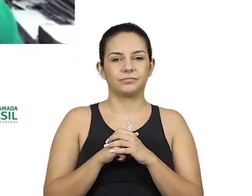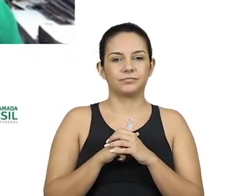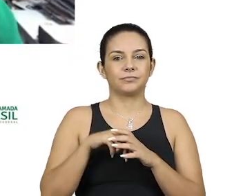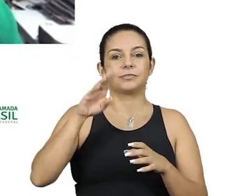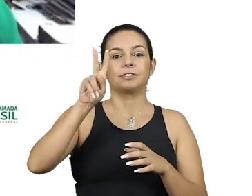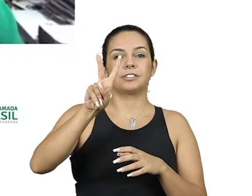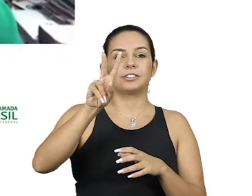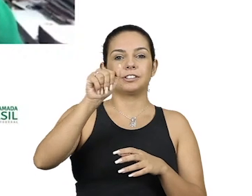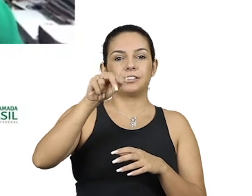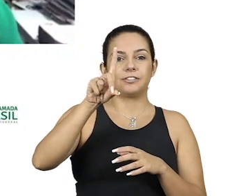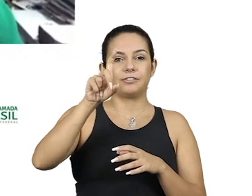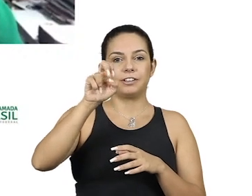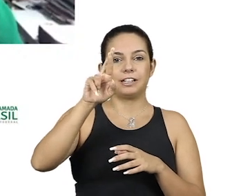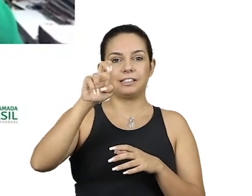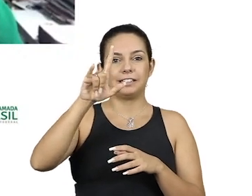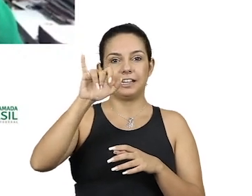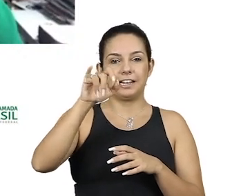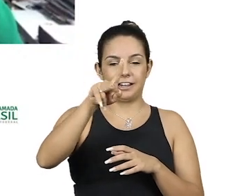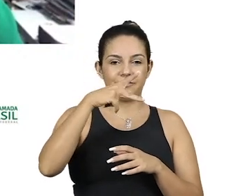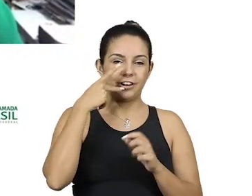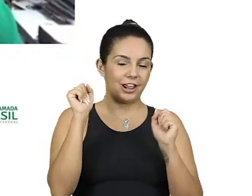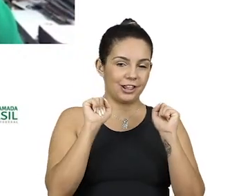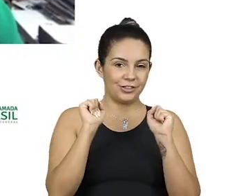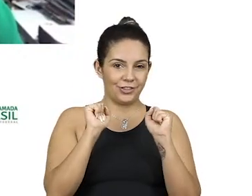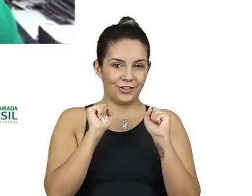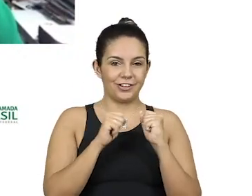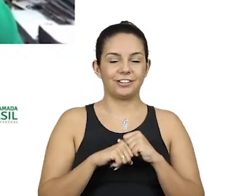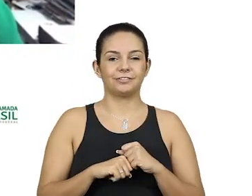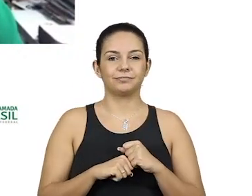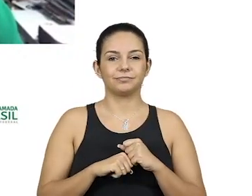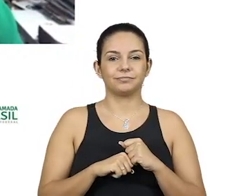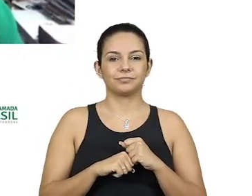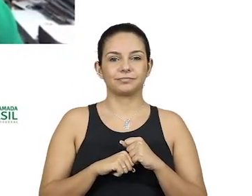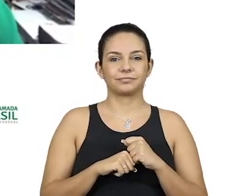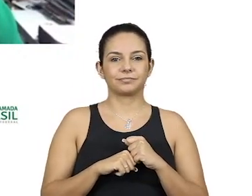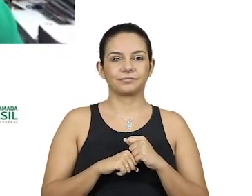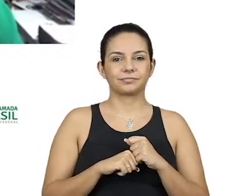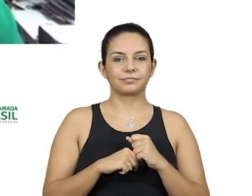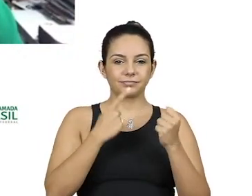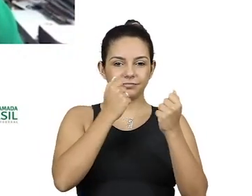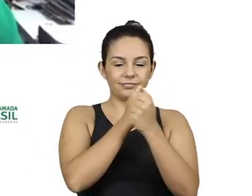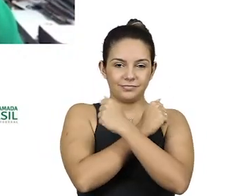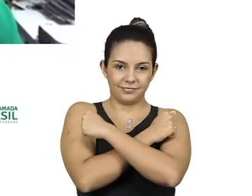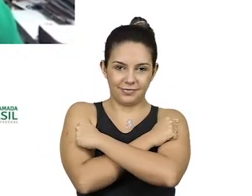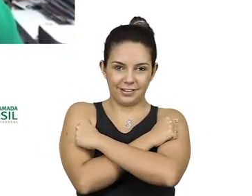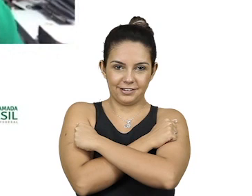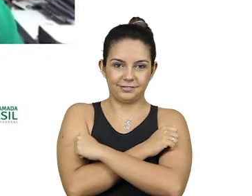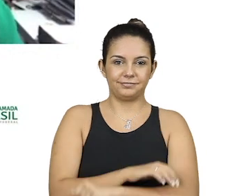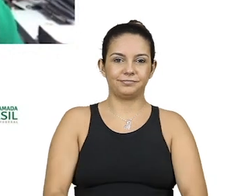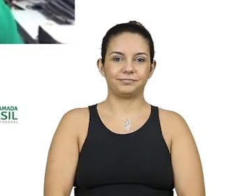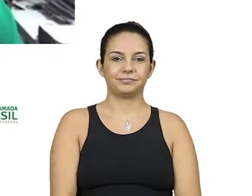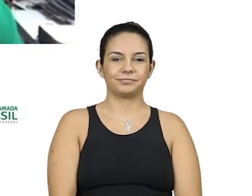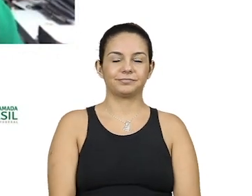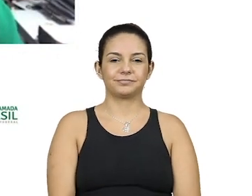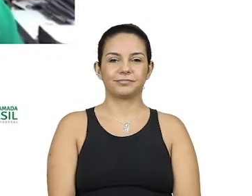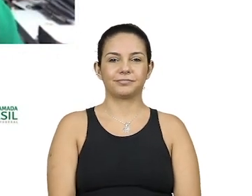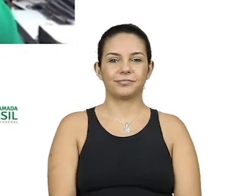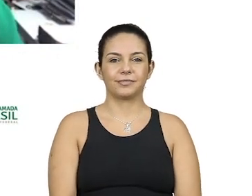Vanderlei Barbosa, adoro Marina e Afonso Romano, faça chegar o meu abraço. Vanderlei, está chegado o seu abraço.